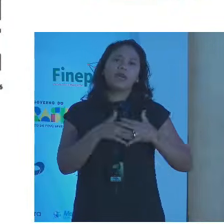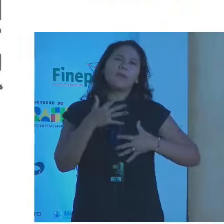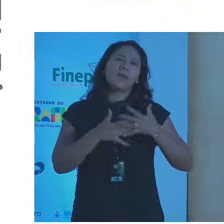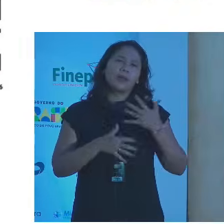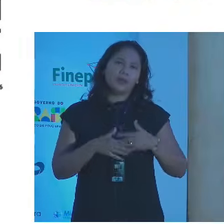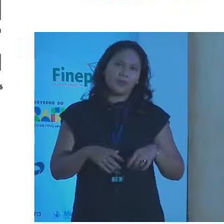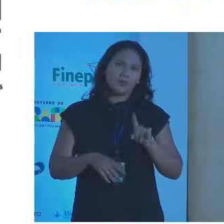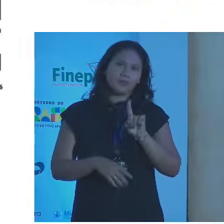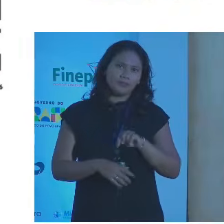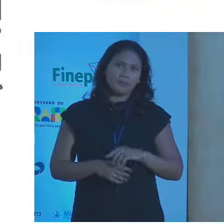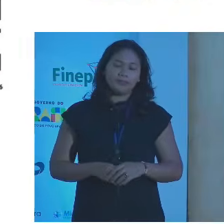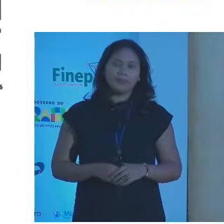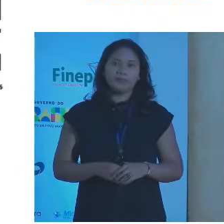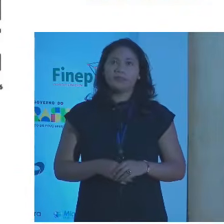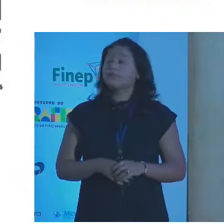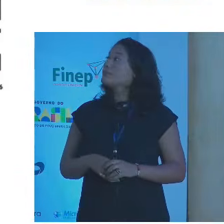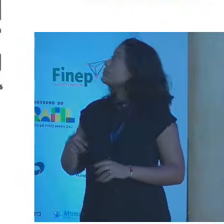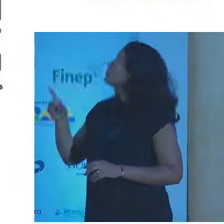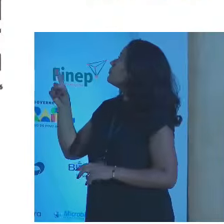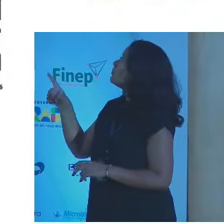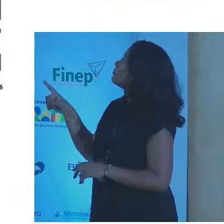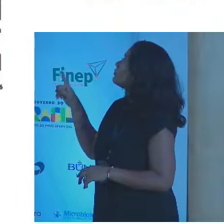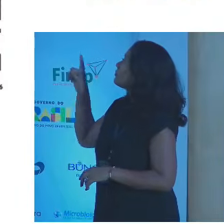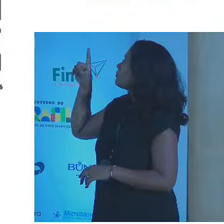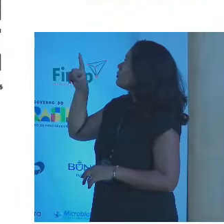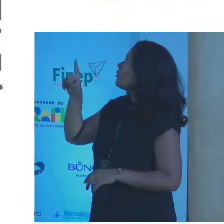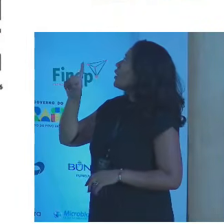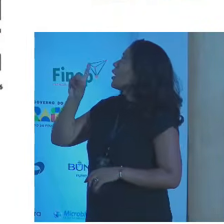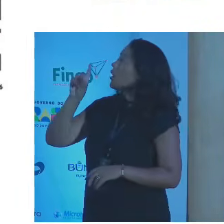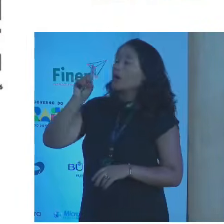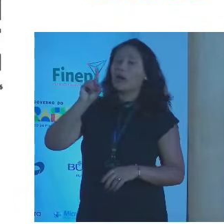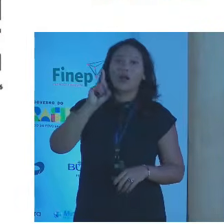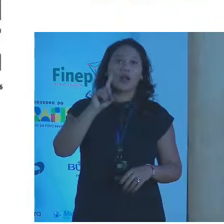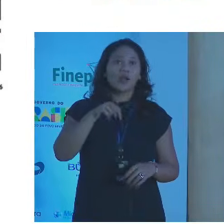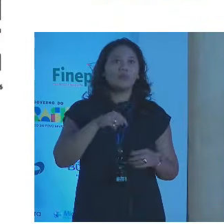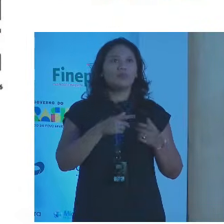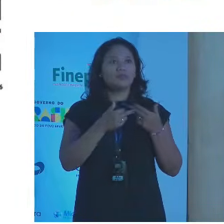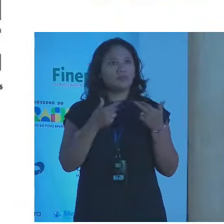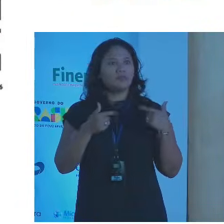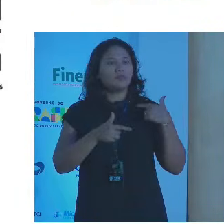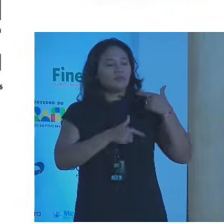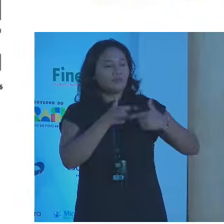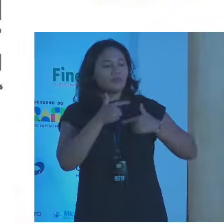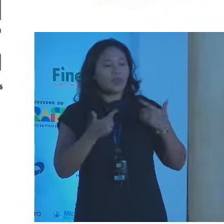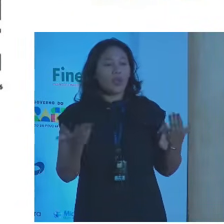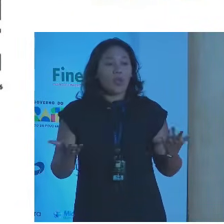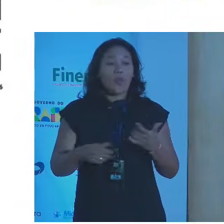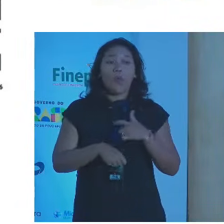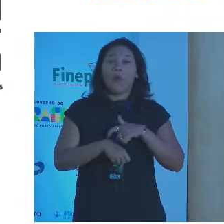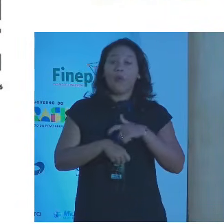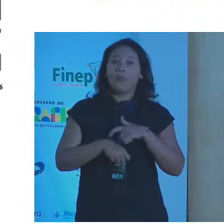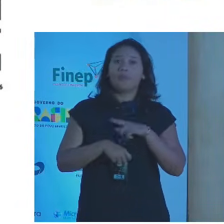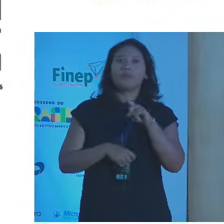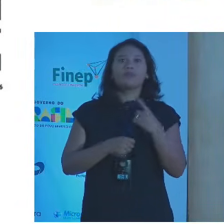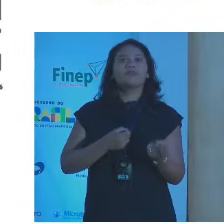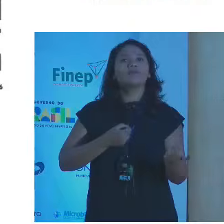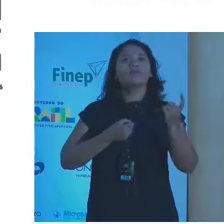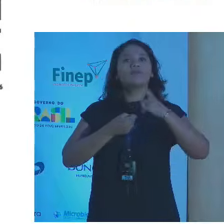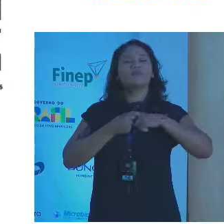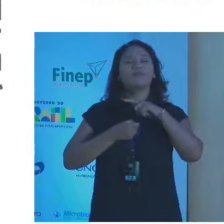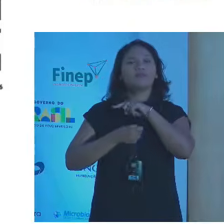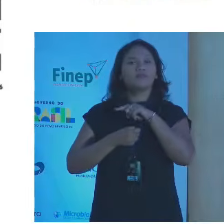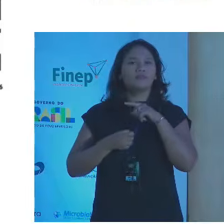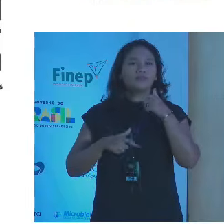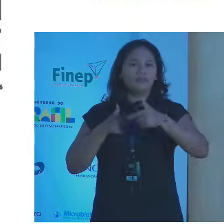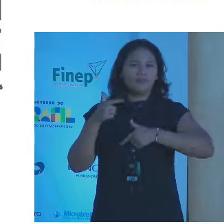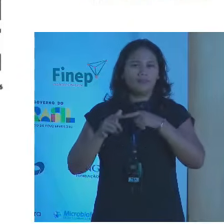atrapalhar ainda, né? Mas, enfim, isso aqui é uma coisa que a gente está em execução nesse momento. Eu voltei dessa